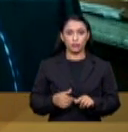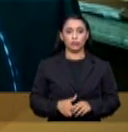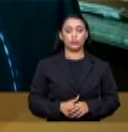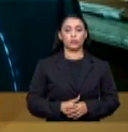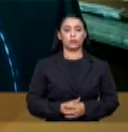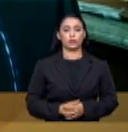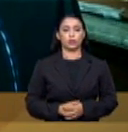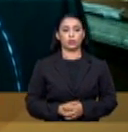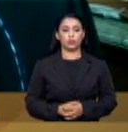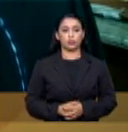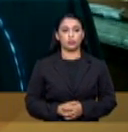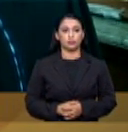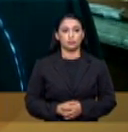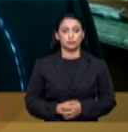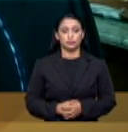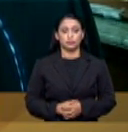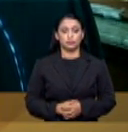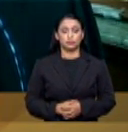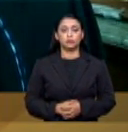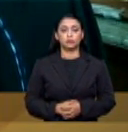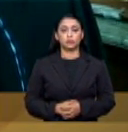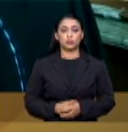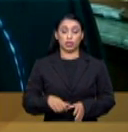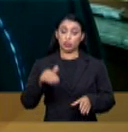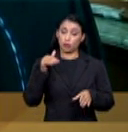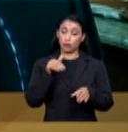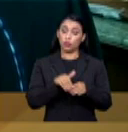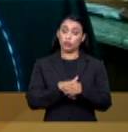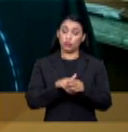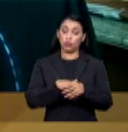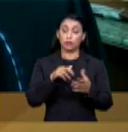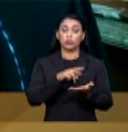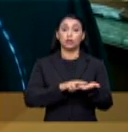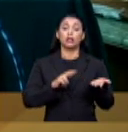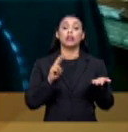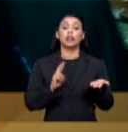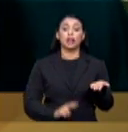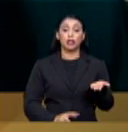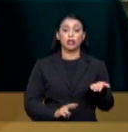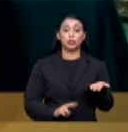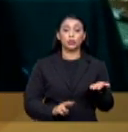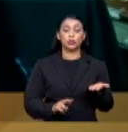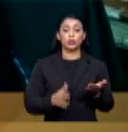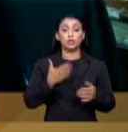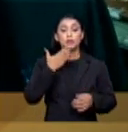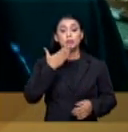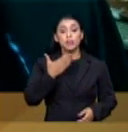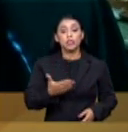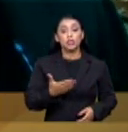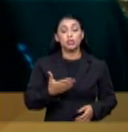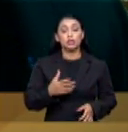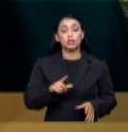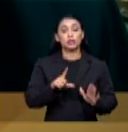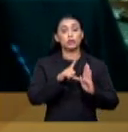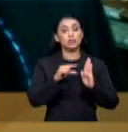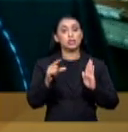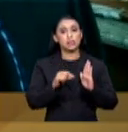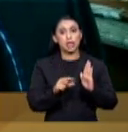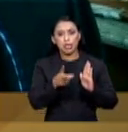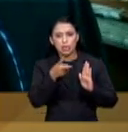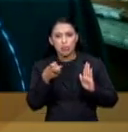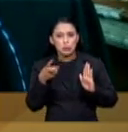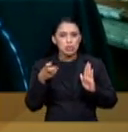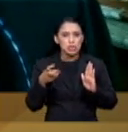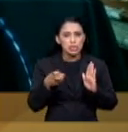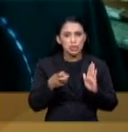propriamente dita, vota a seguir ao relator aquele que pediu destaque, que, portanto, viu alguma